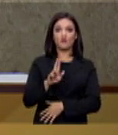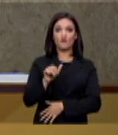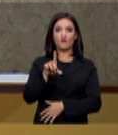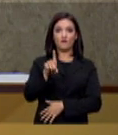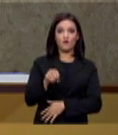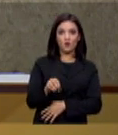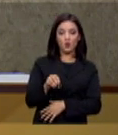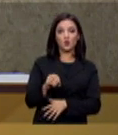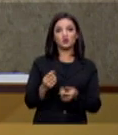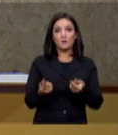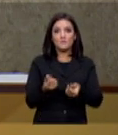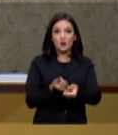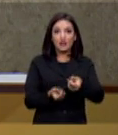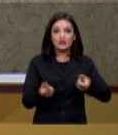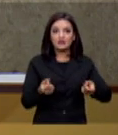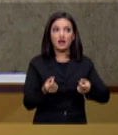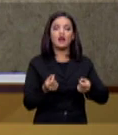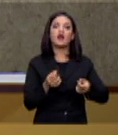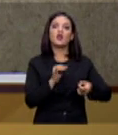mais importante